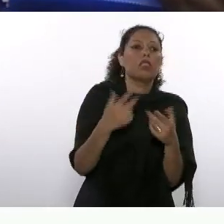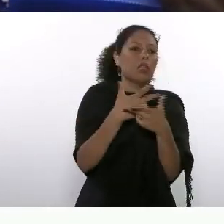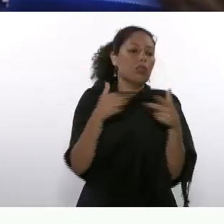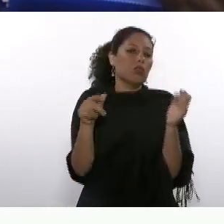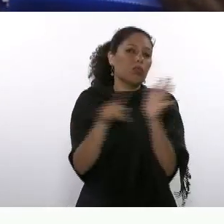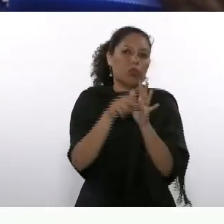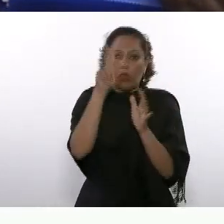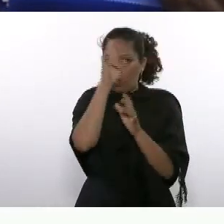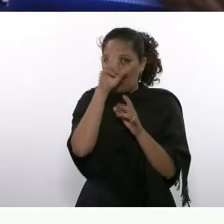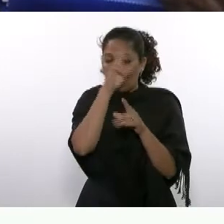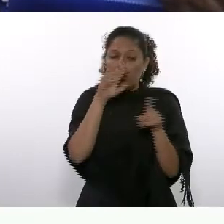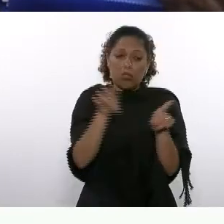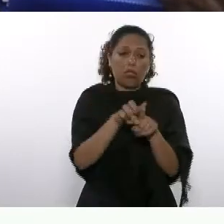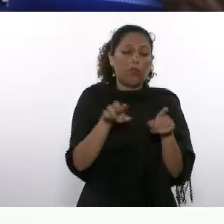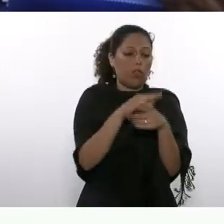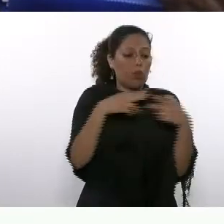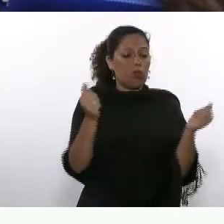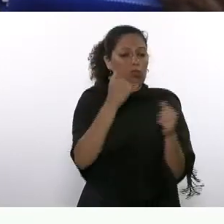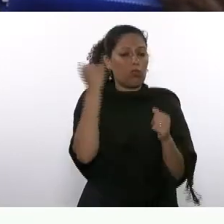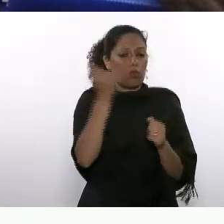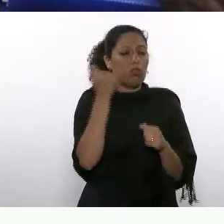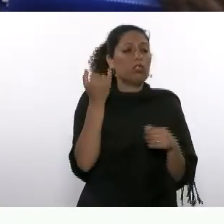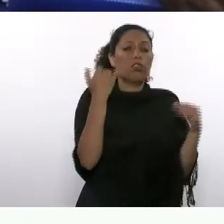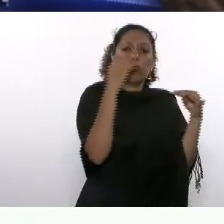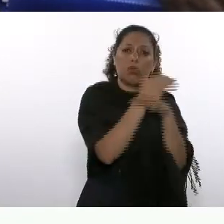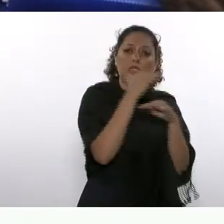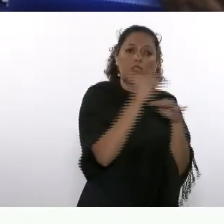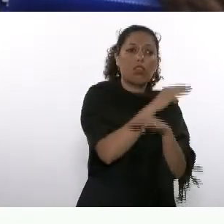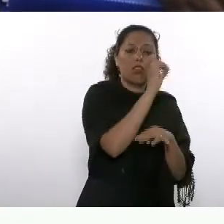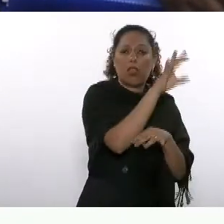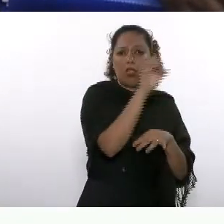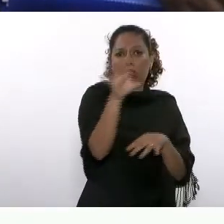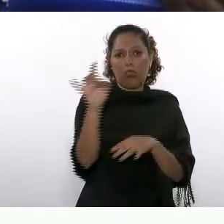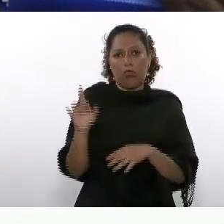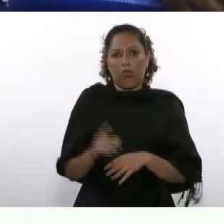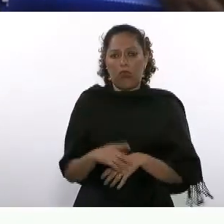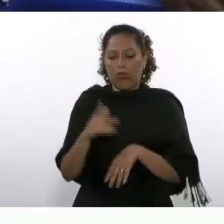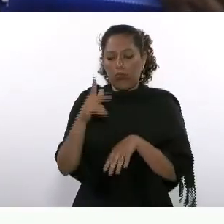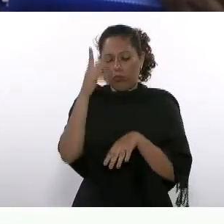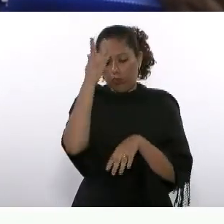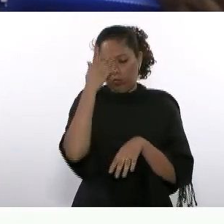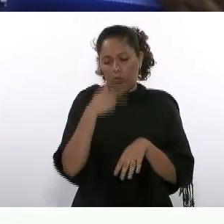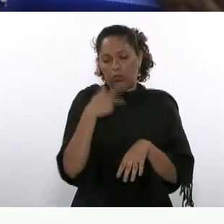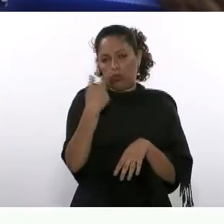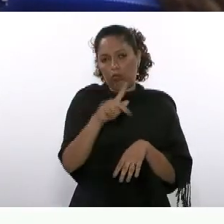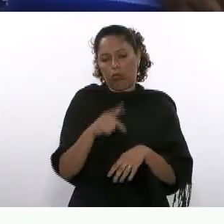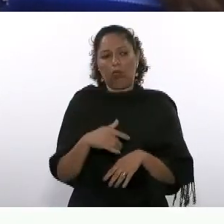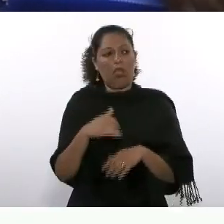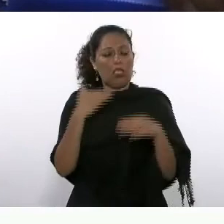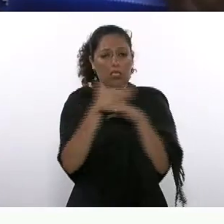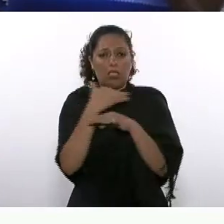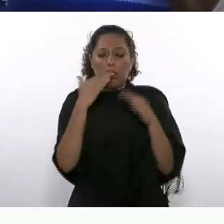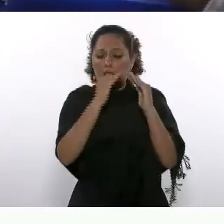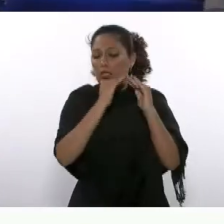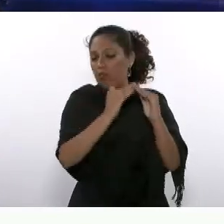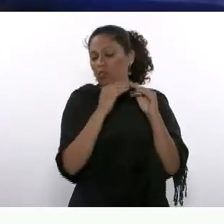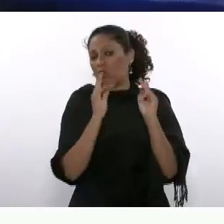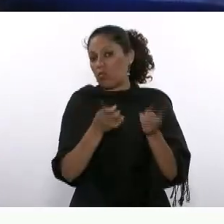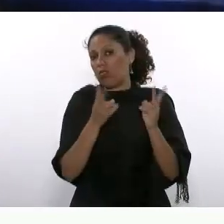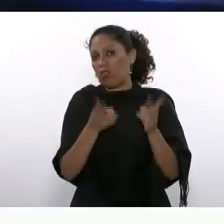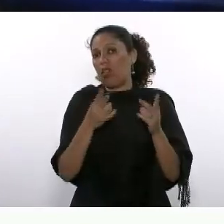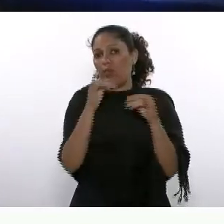patrimônio, mas aquilo que também é importante para cada município. Nós temos sido demandados pelos municípios